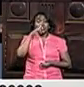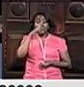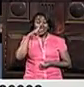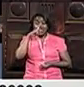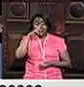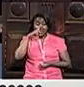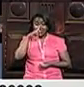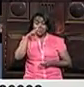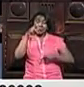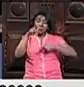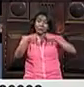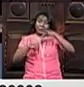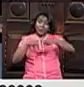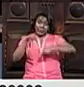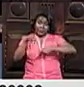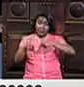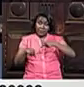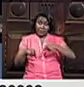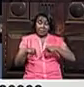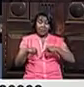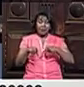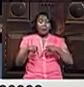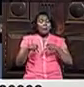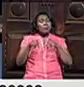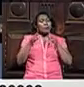seria submetida. Mas agora,